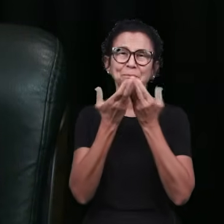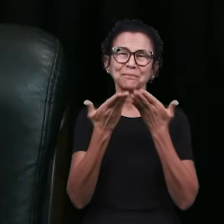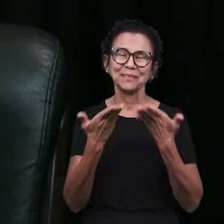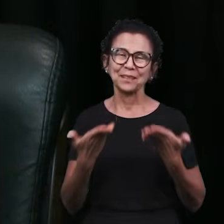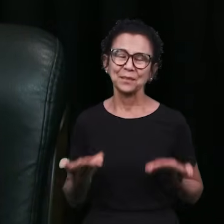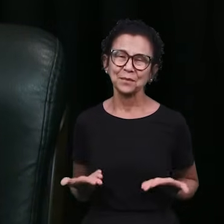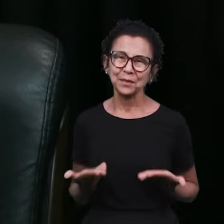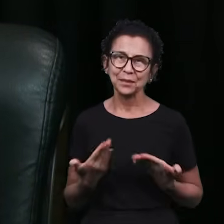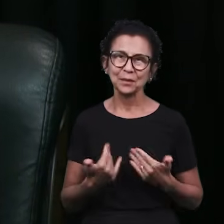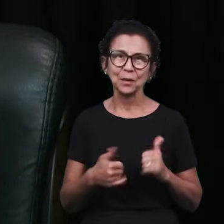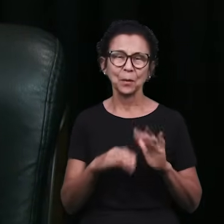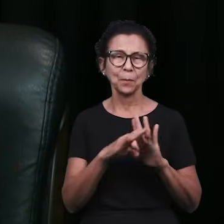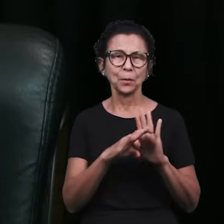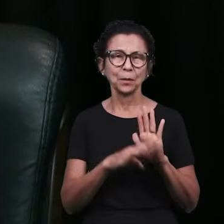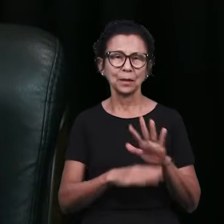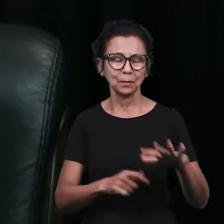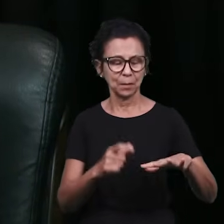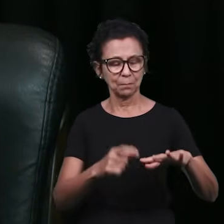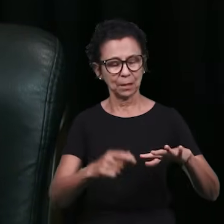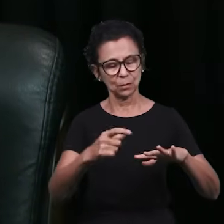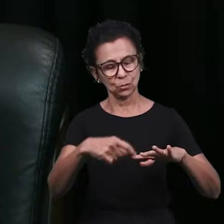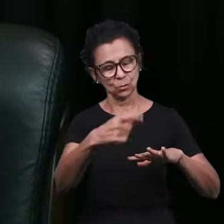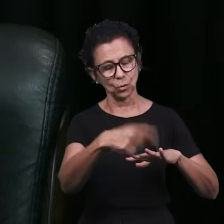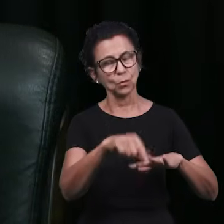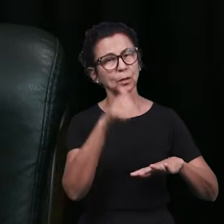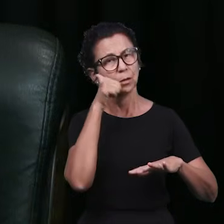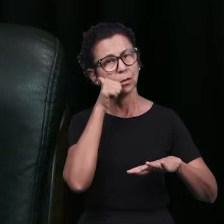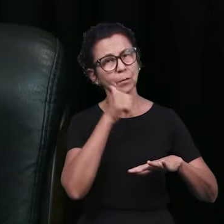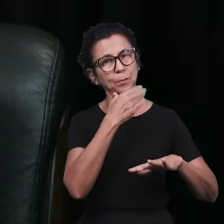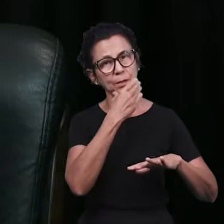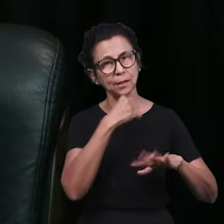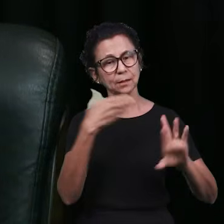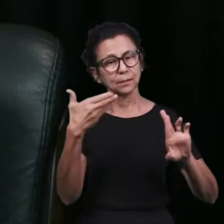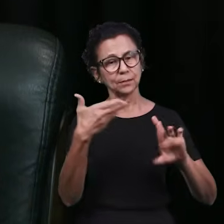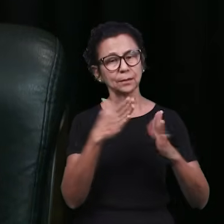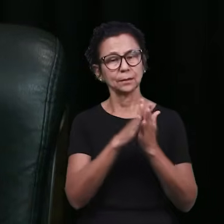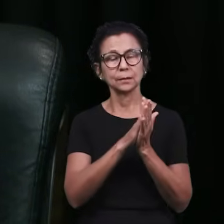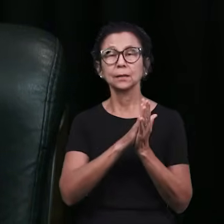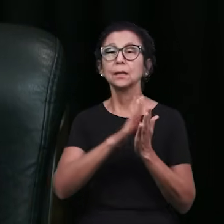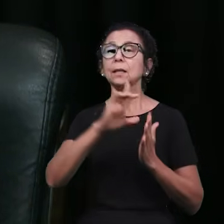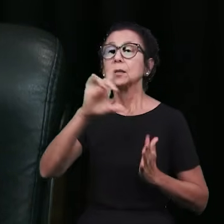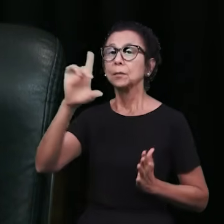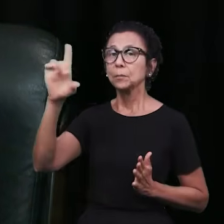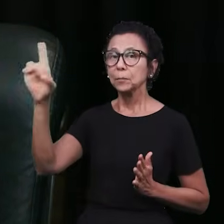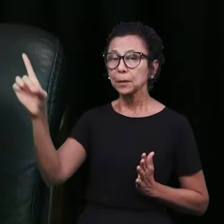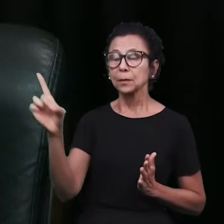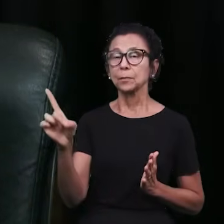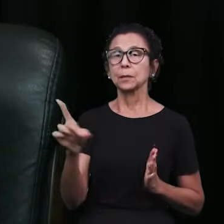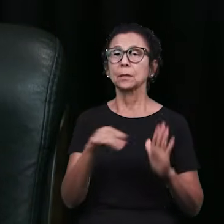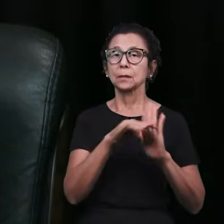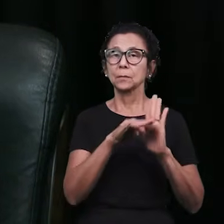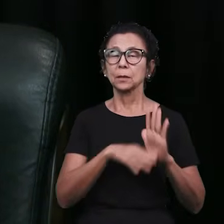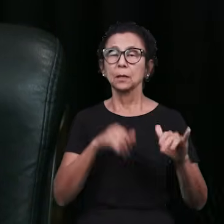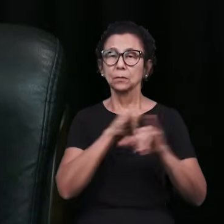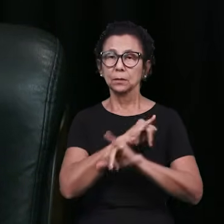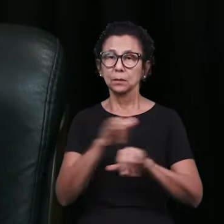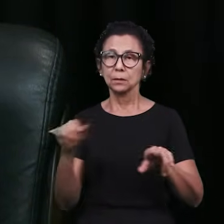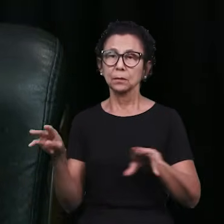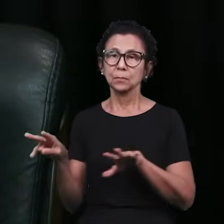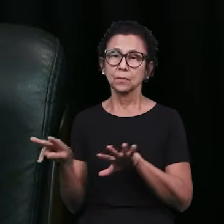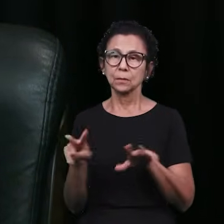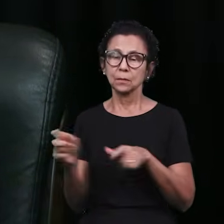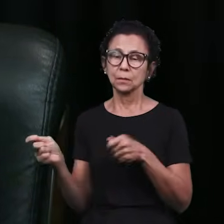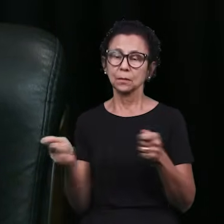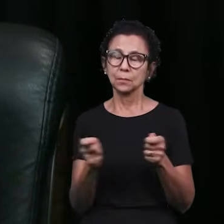bem-vindo ao nosso Personagens Bíblicos, que é um programa que anunciamos de forma semanal